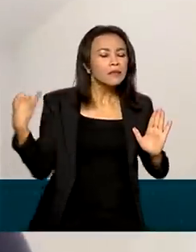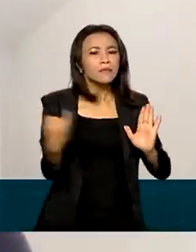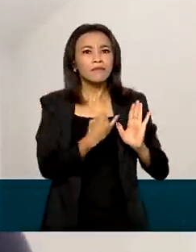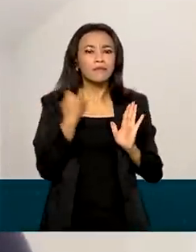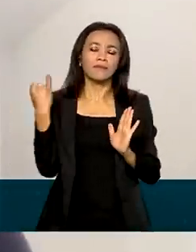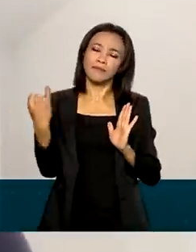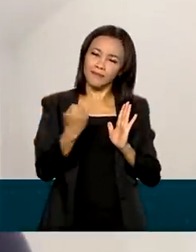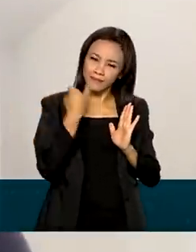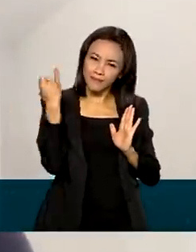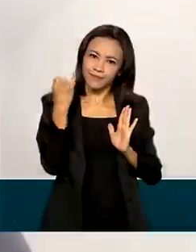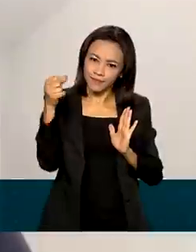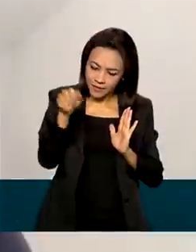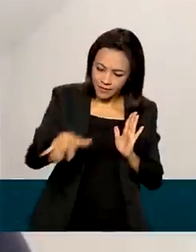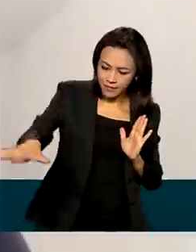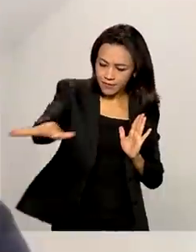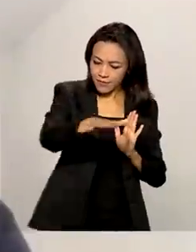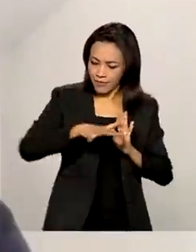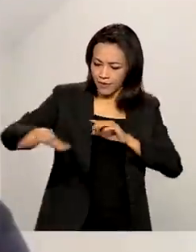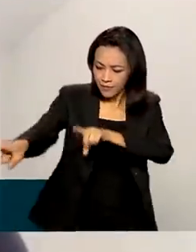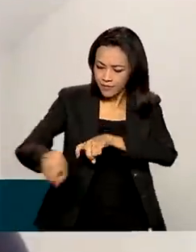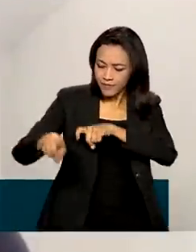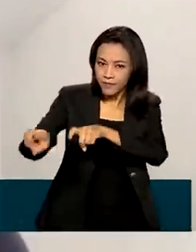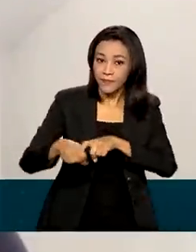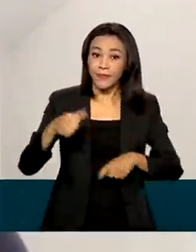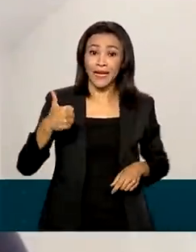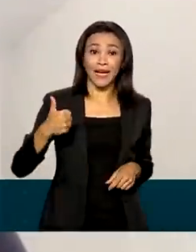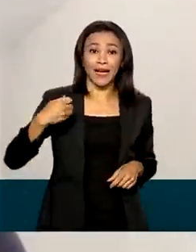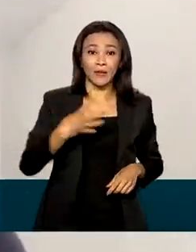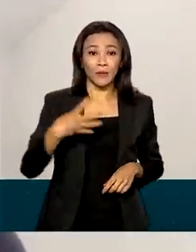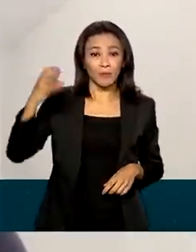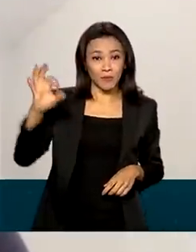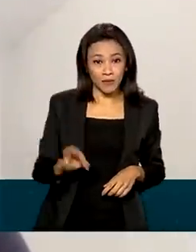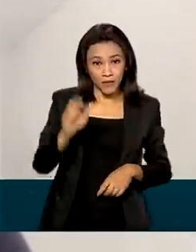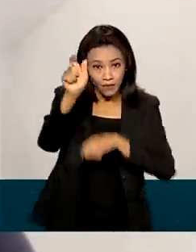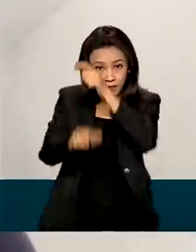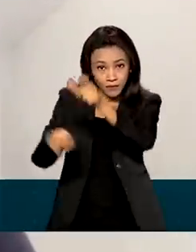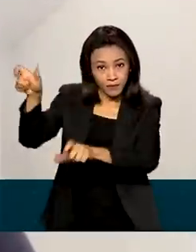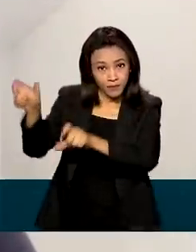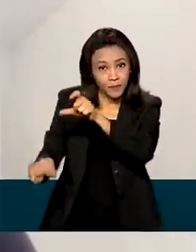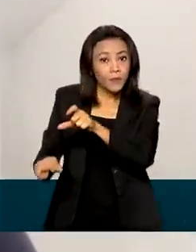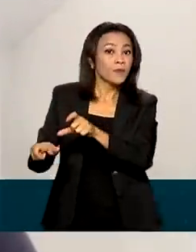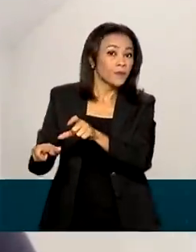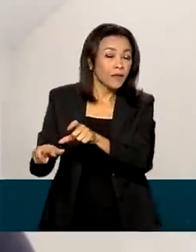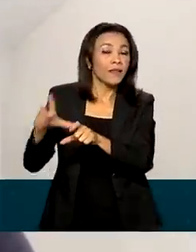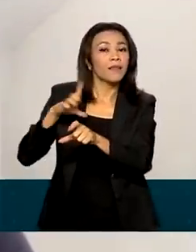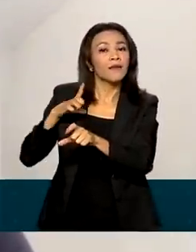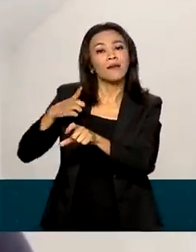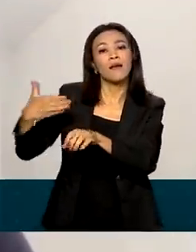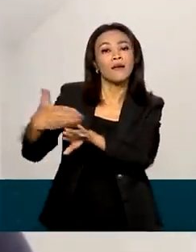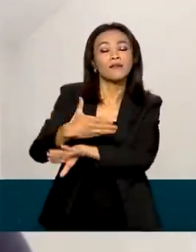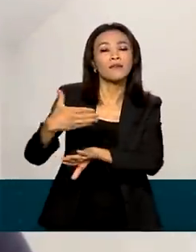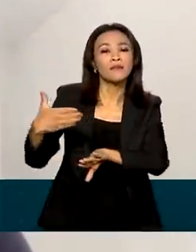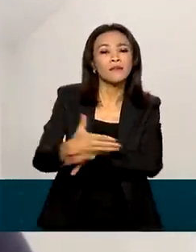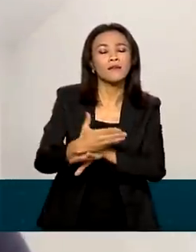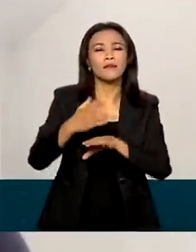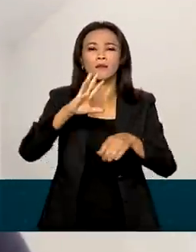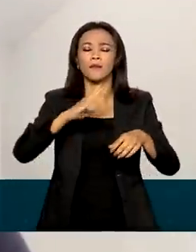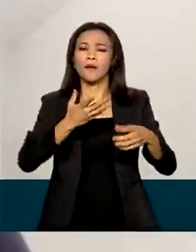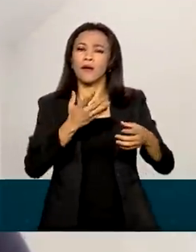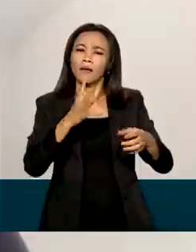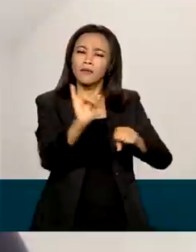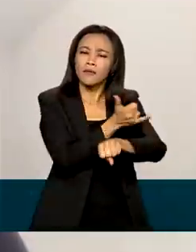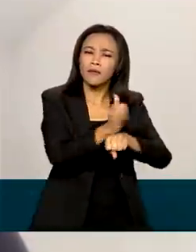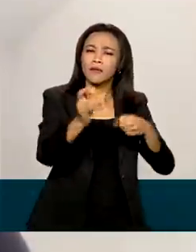cadeia de fruticultura somente 14% dos produtores tem acesso a uma tecnologia